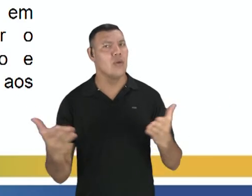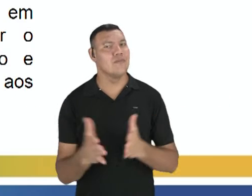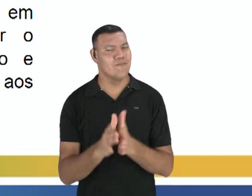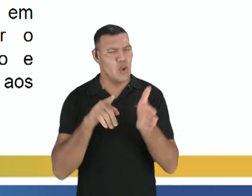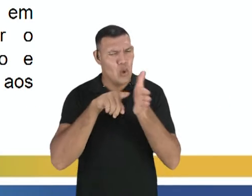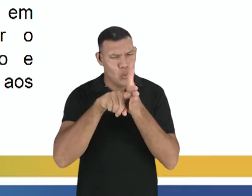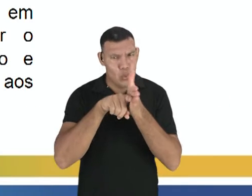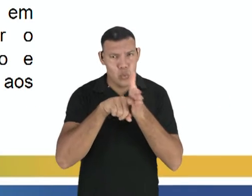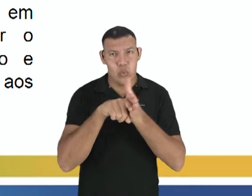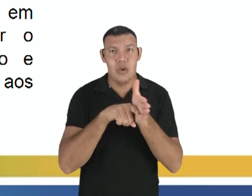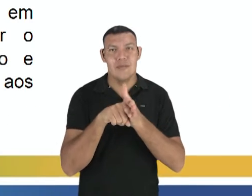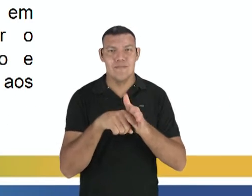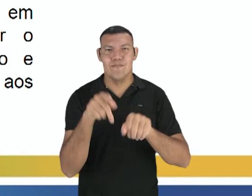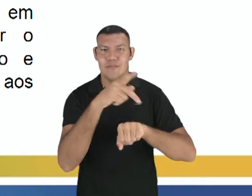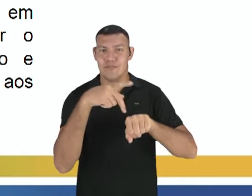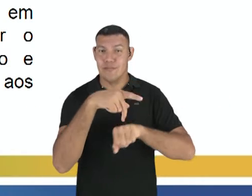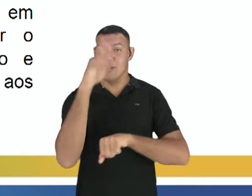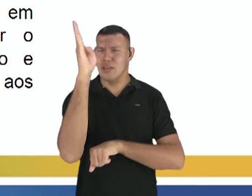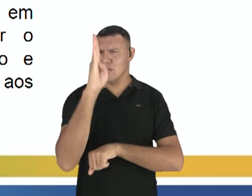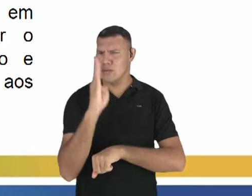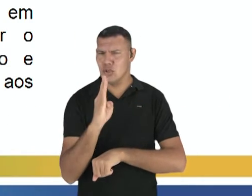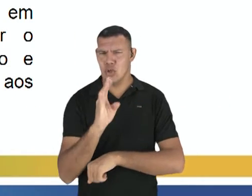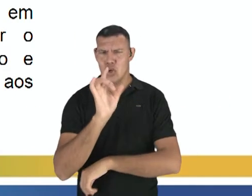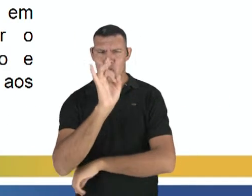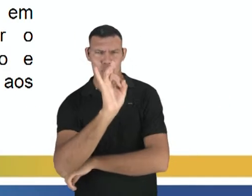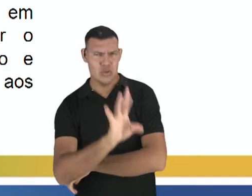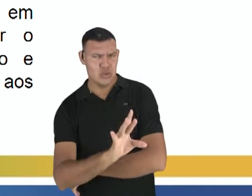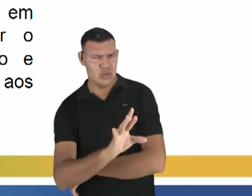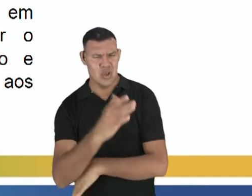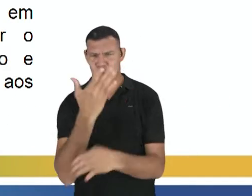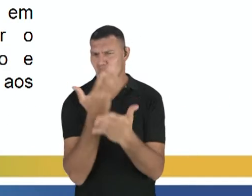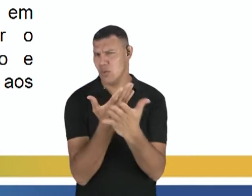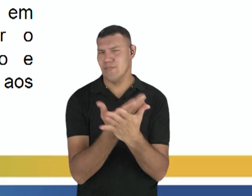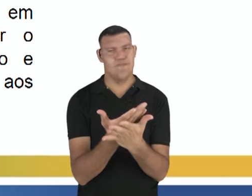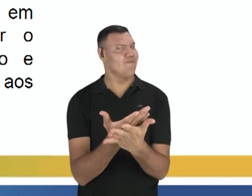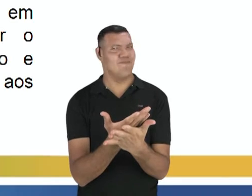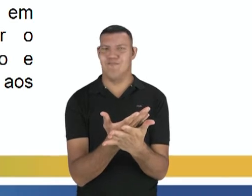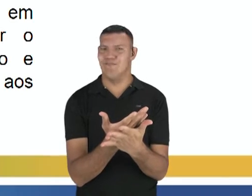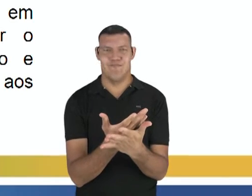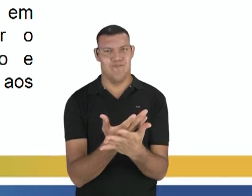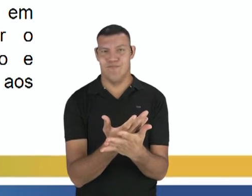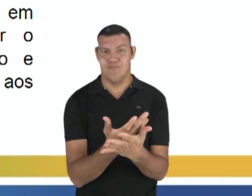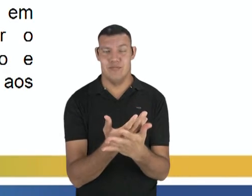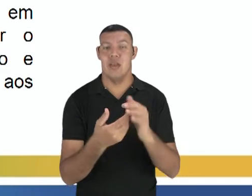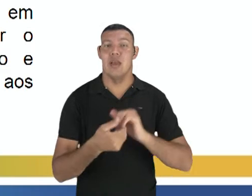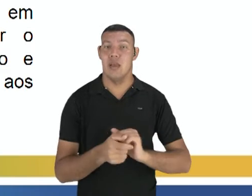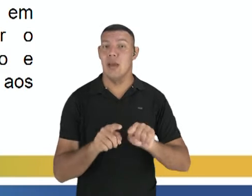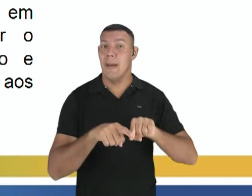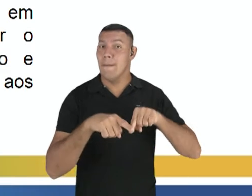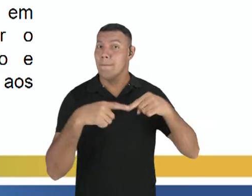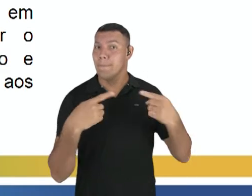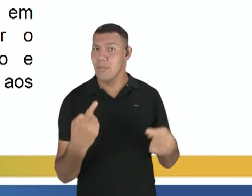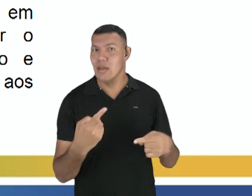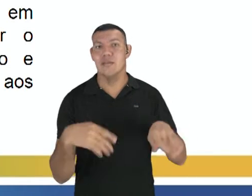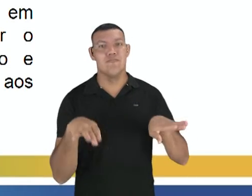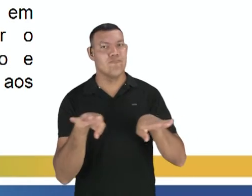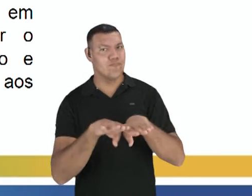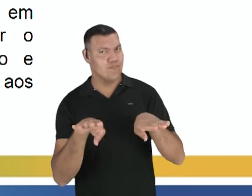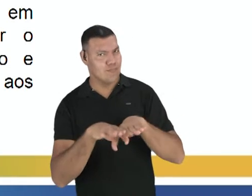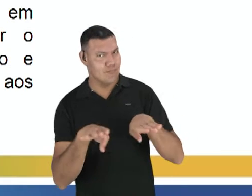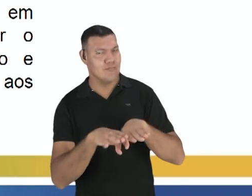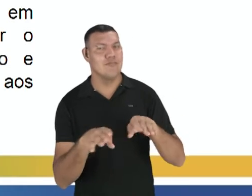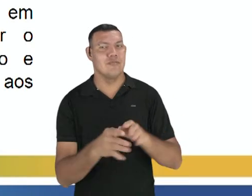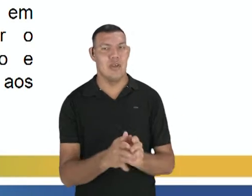os pesquisadores brasileiros, eles não só estão estudando o coronavírus e os seus efeitos nas pessoas, como